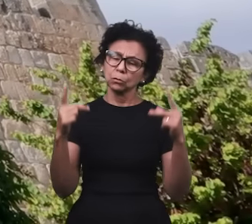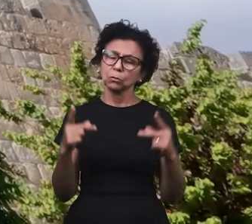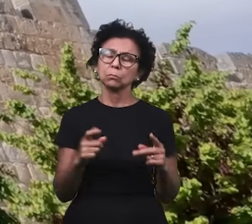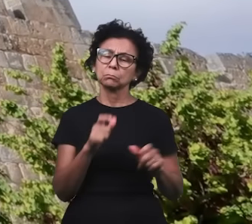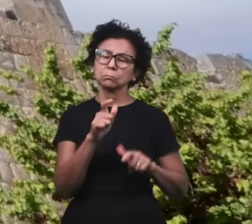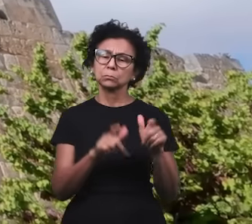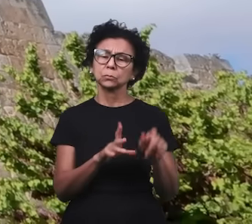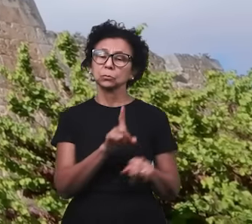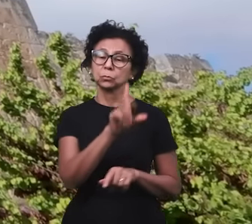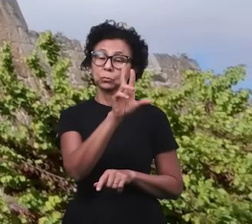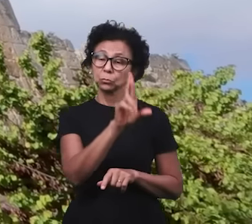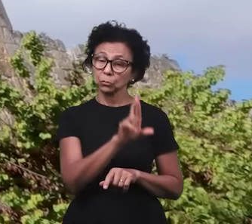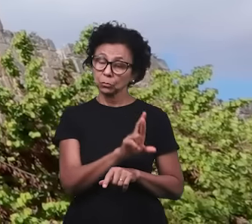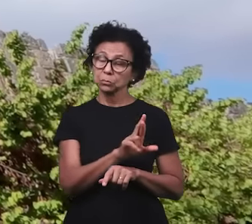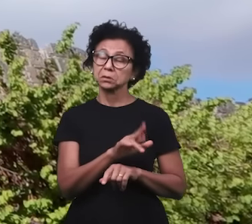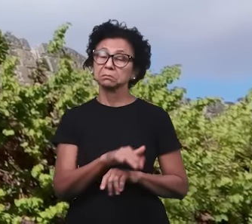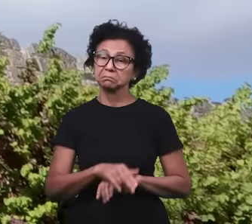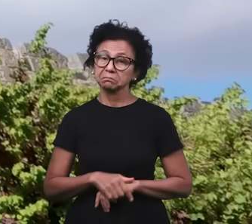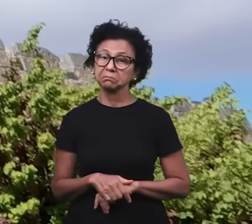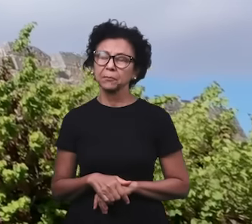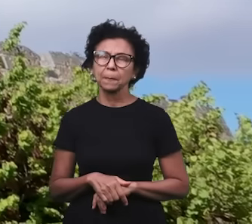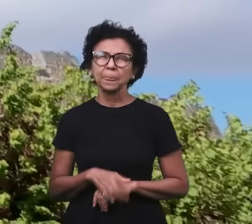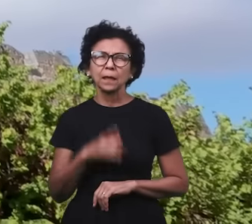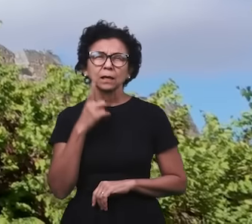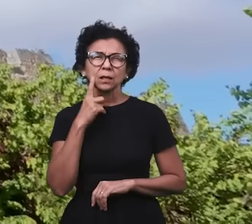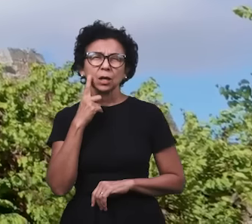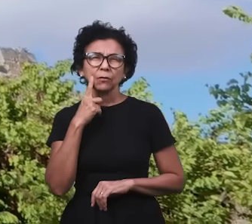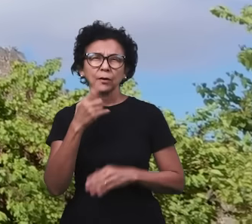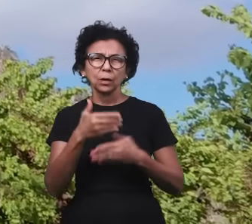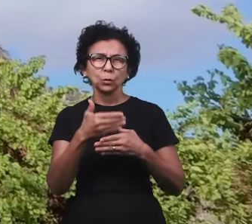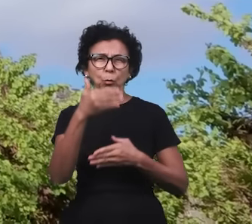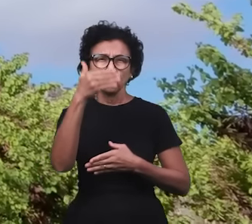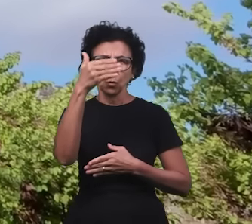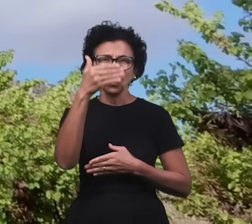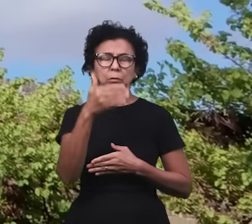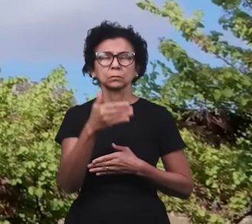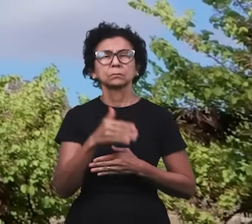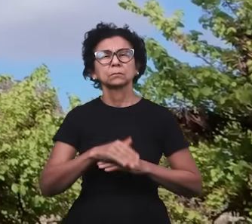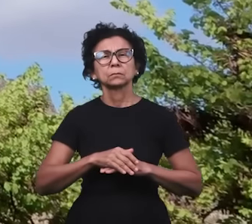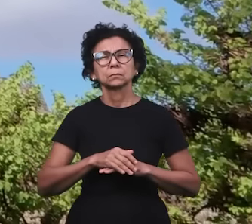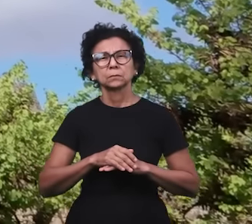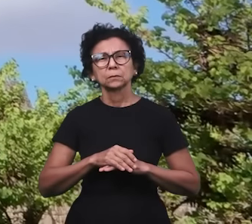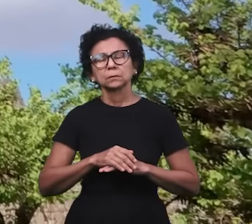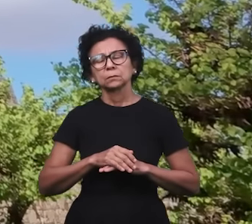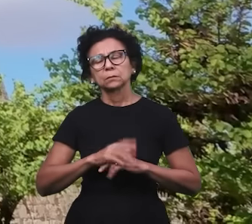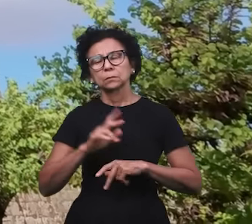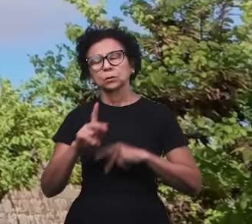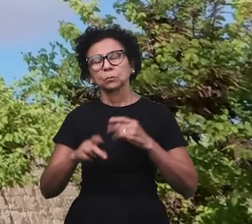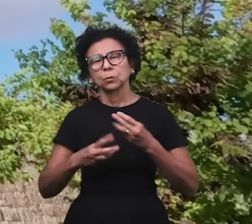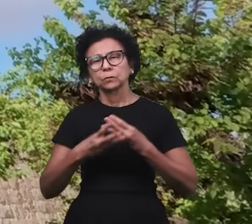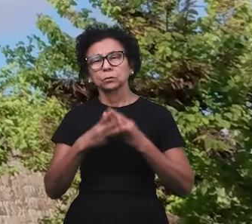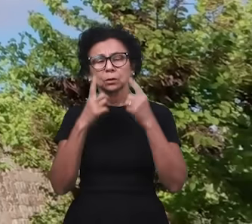Jerusalém hoje, ali no Muro das Lamentações, nós vamos ver lá que tem o pátio das mulheres e do lado de cá o